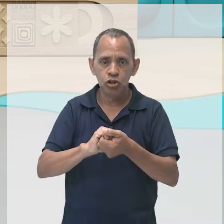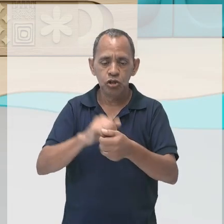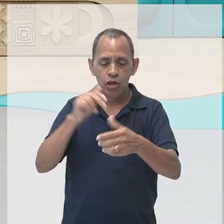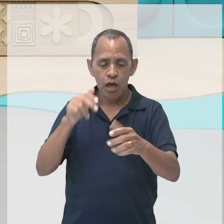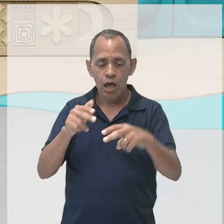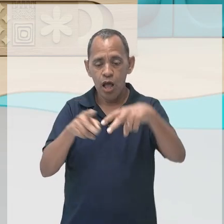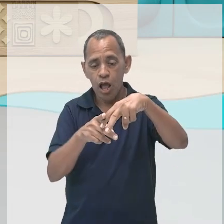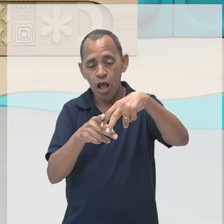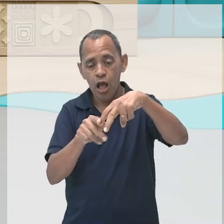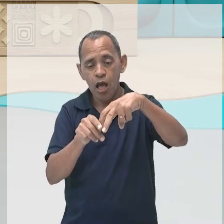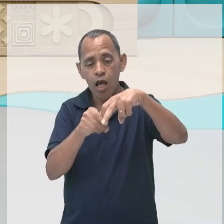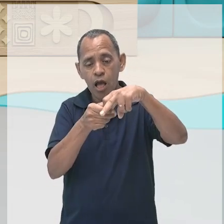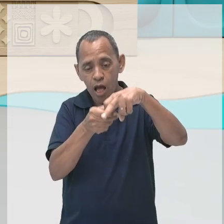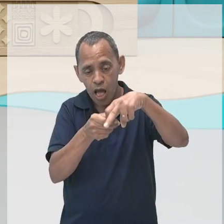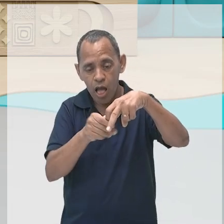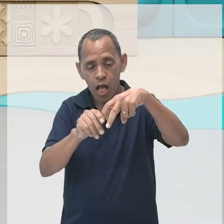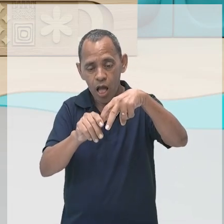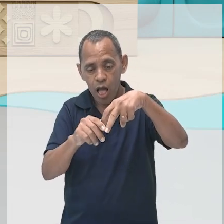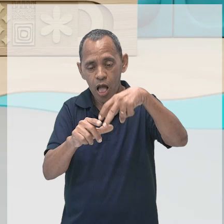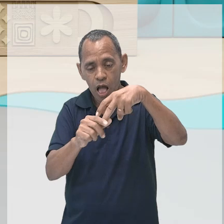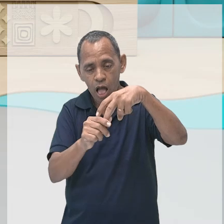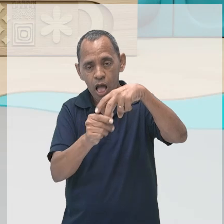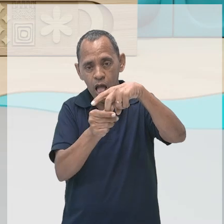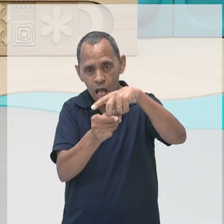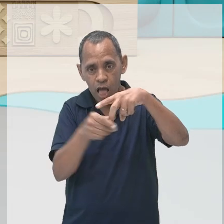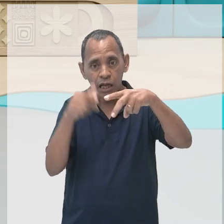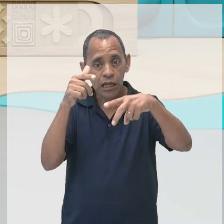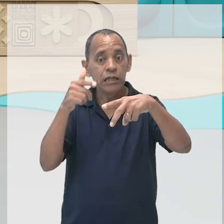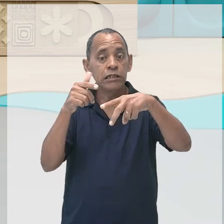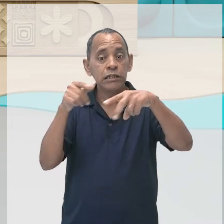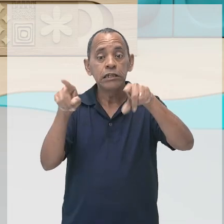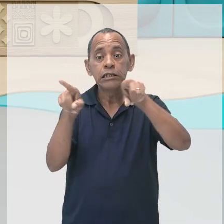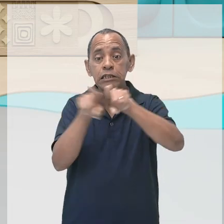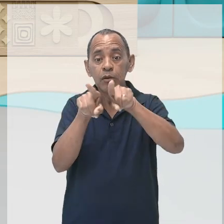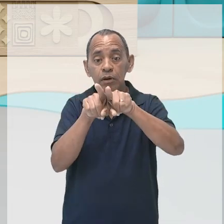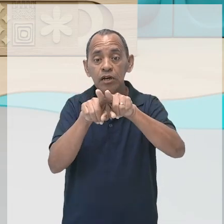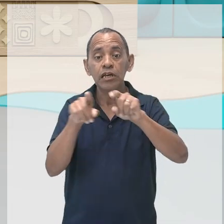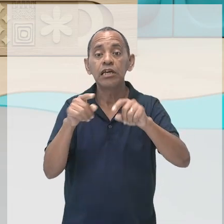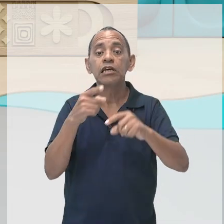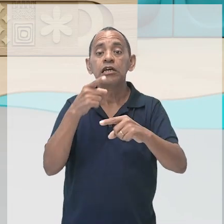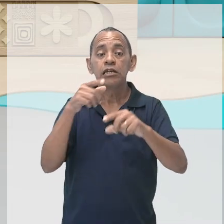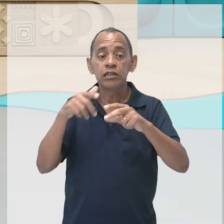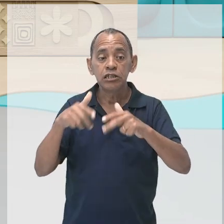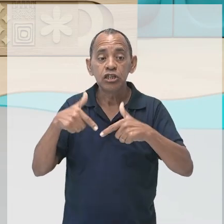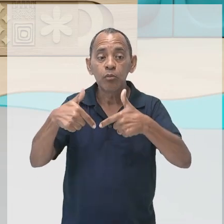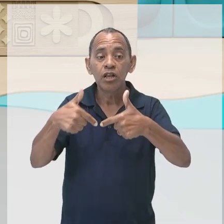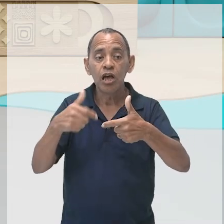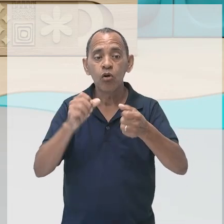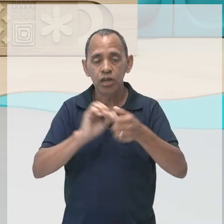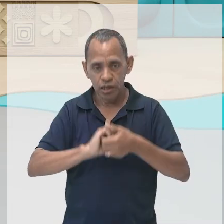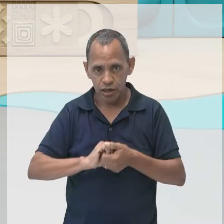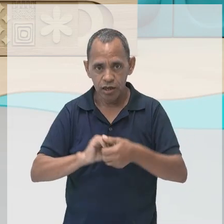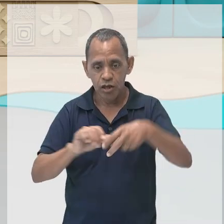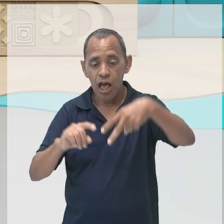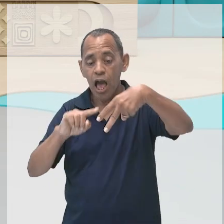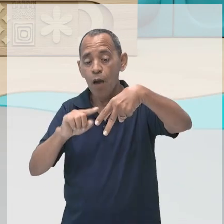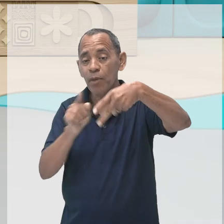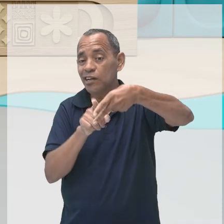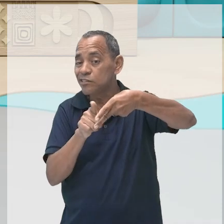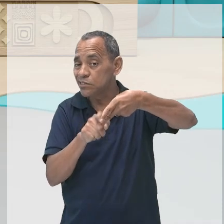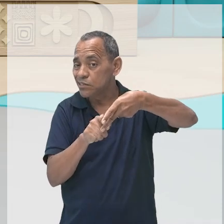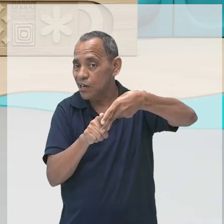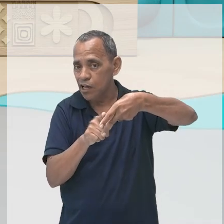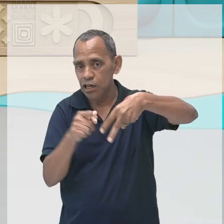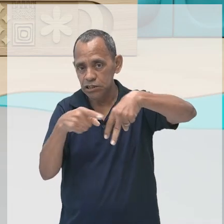calcanhares, para trabalhar a região da panturrilha, para fazer exercícios abdominais também, e fortalecer aqui a região do core, que é